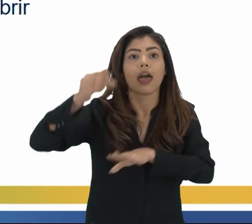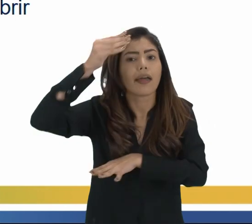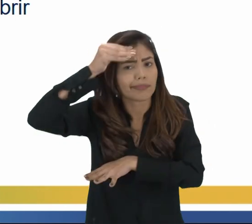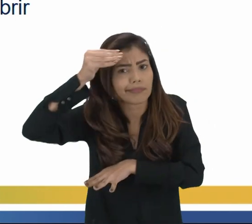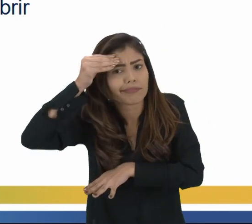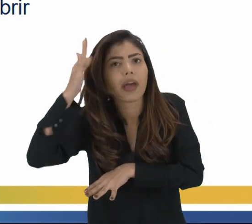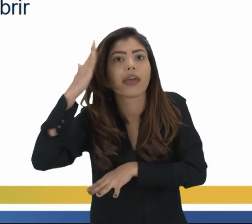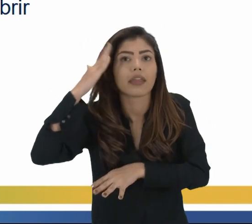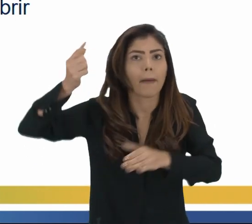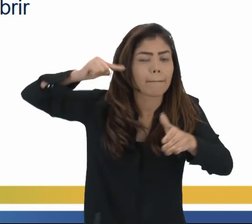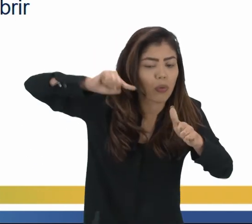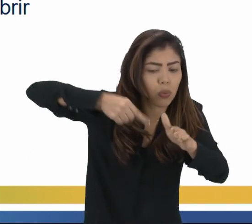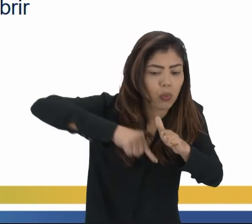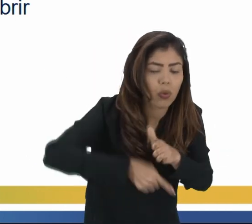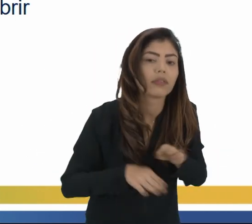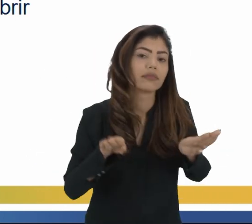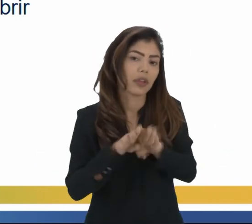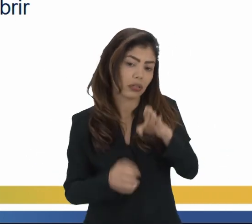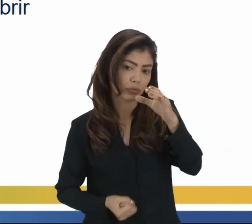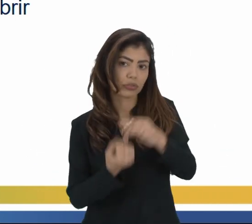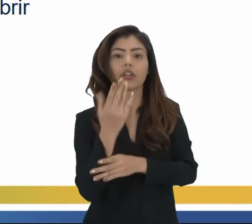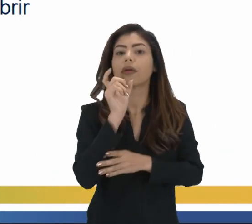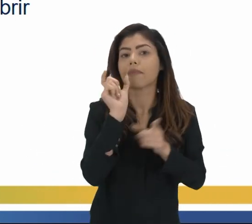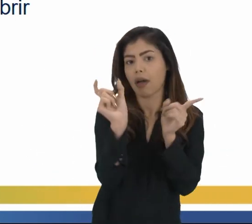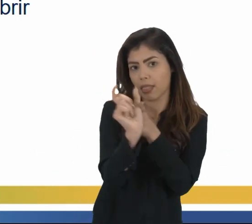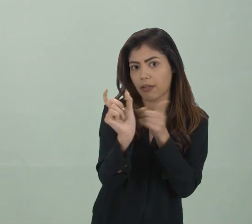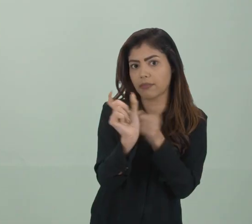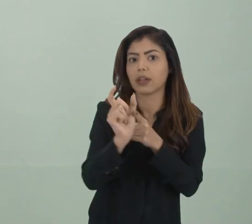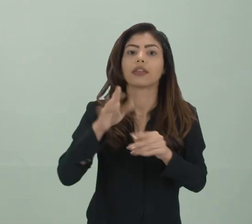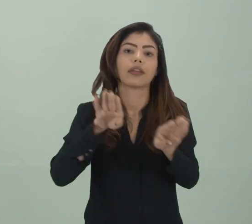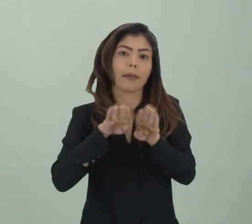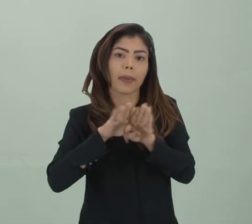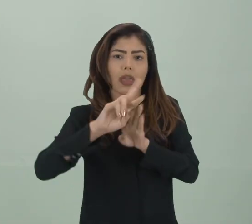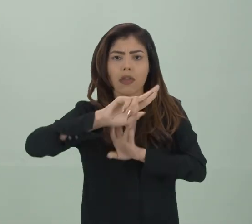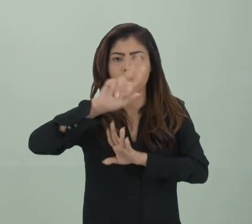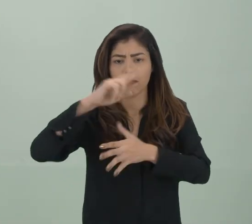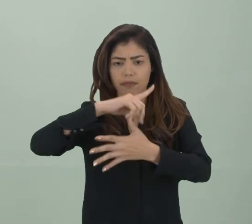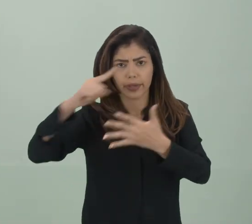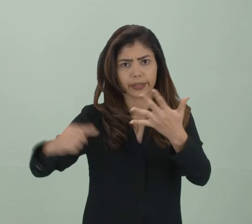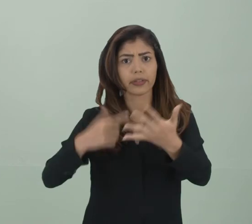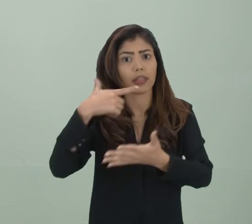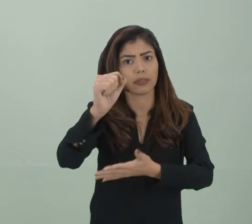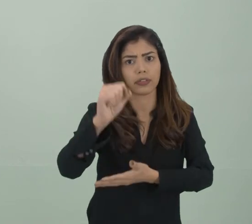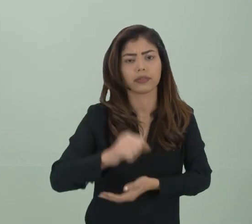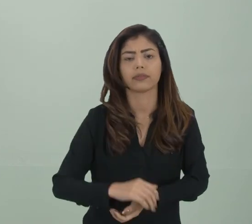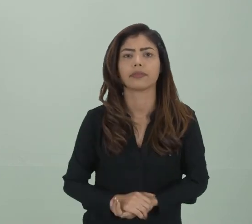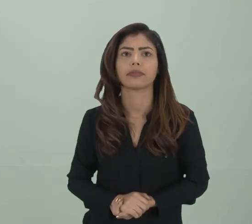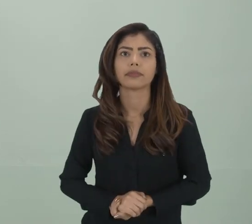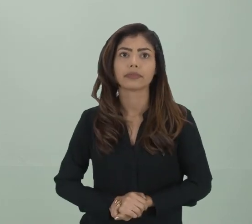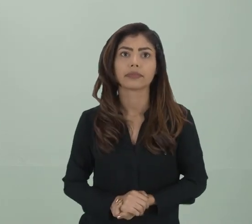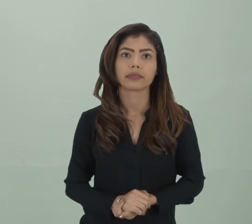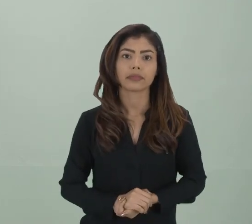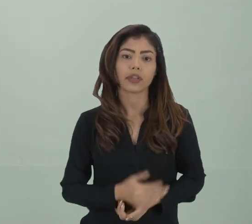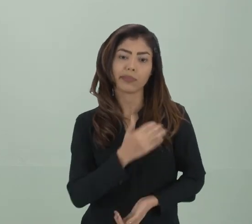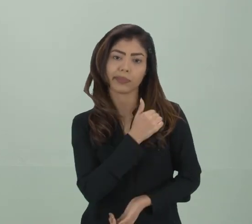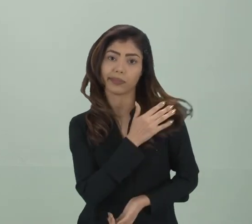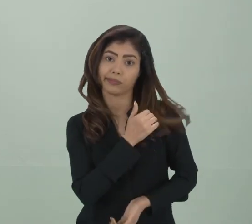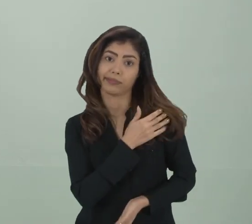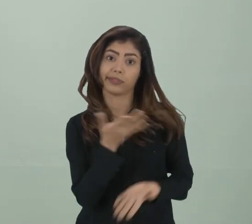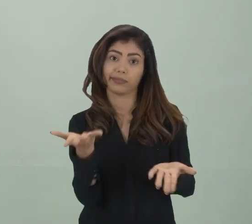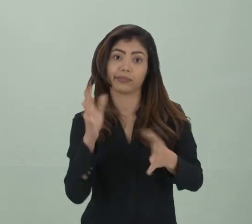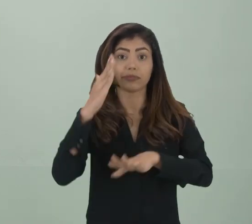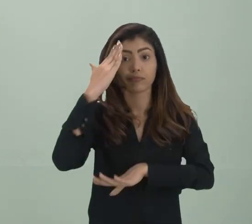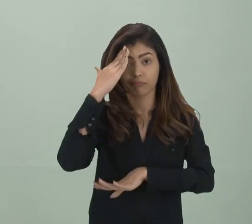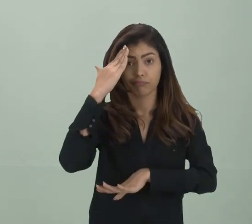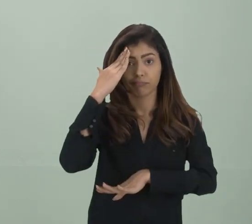maneira mais profunda a origem de palavras e idiomas. Ou seja, o preconceito linguístico de entender